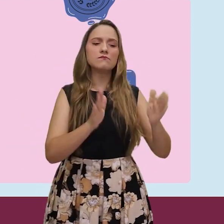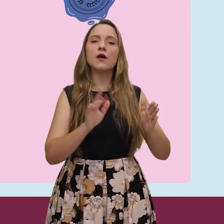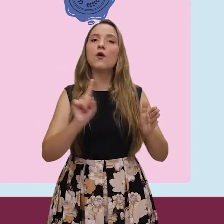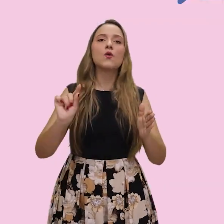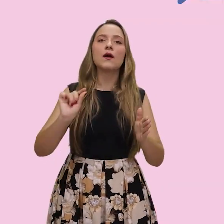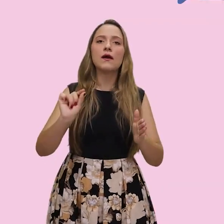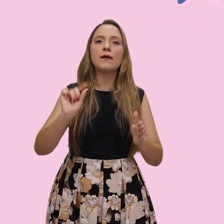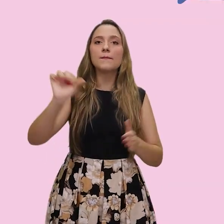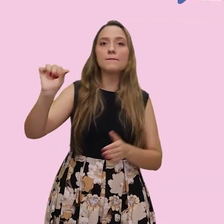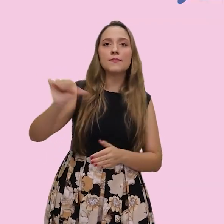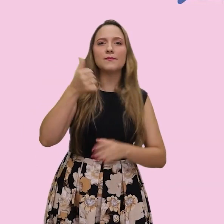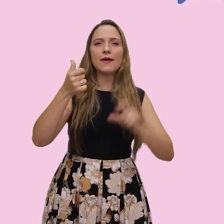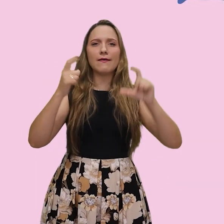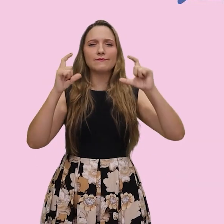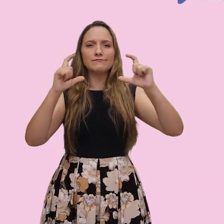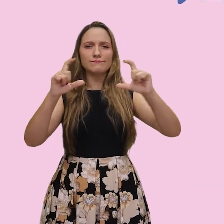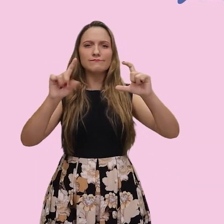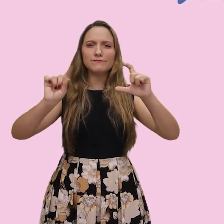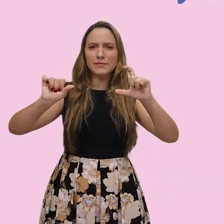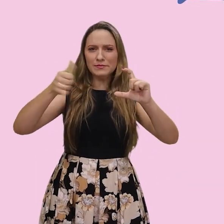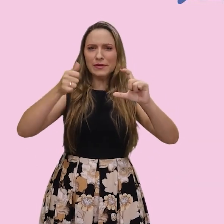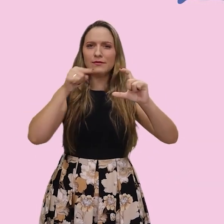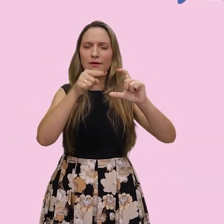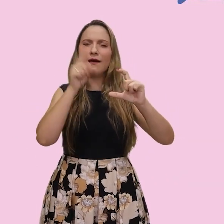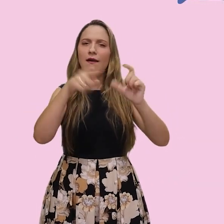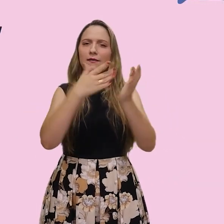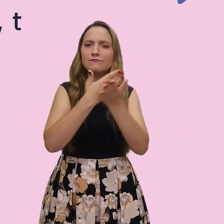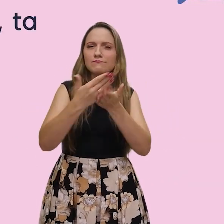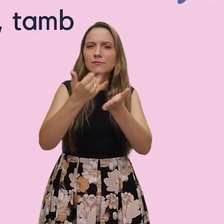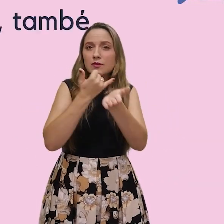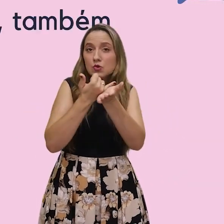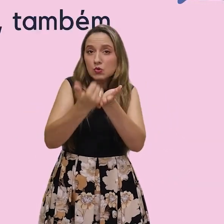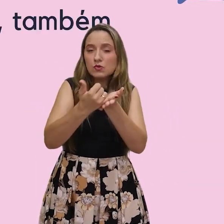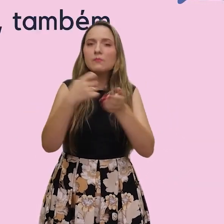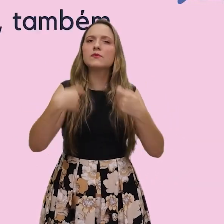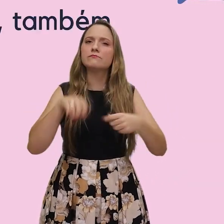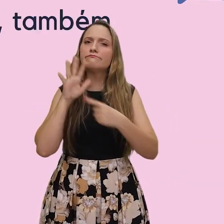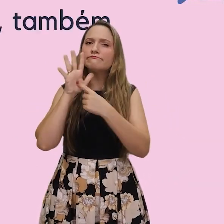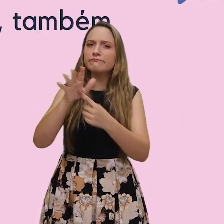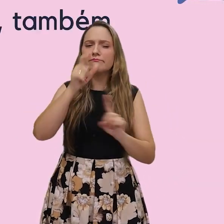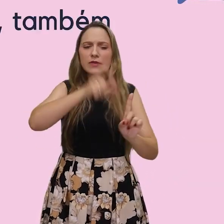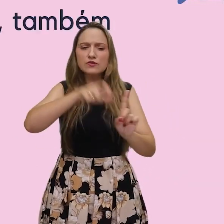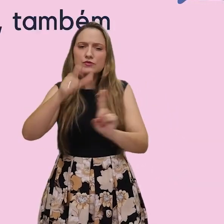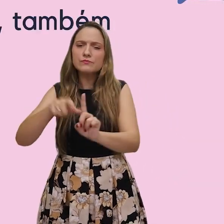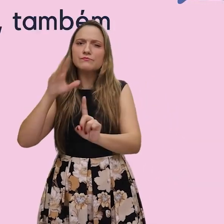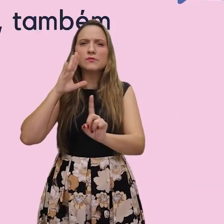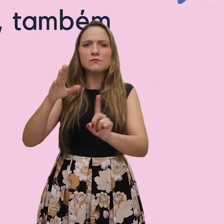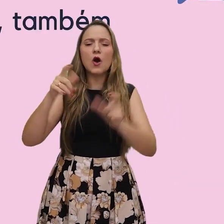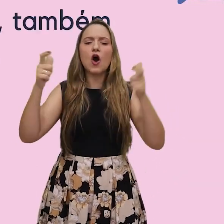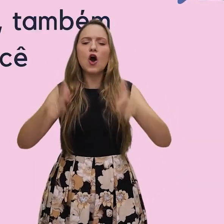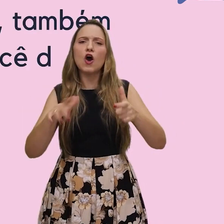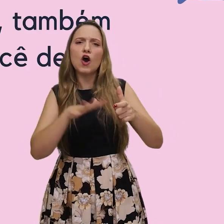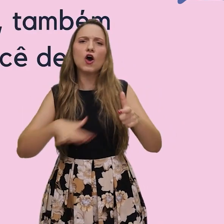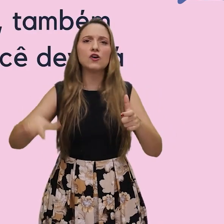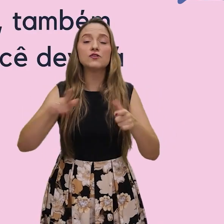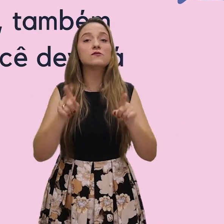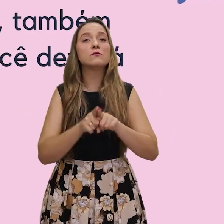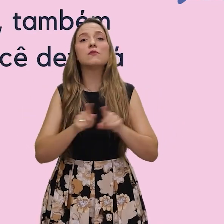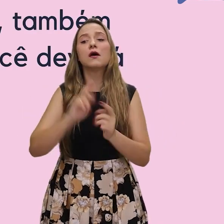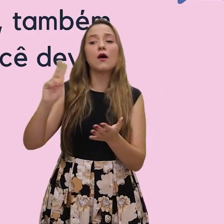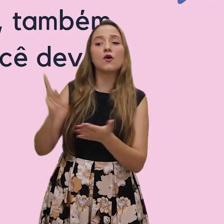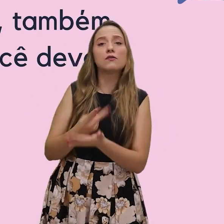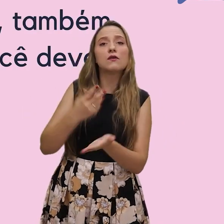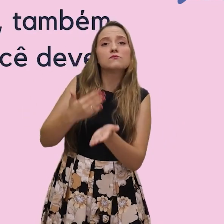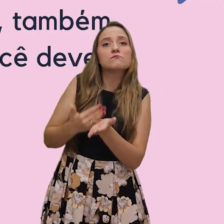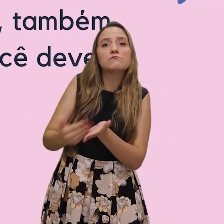fim. O primeiro parágrafo é o início, também chamado de introdução. Nele, você deverá apresentar os